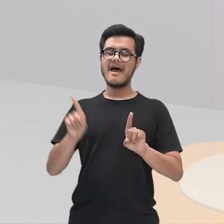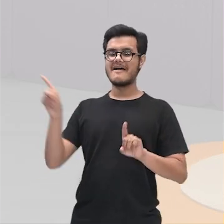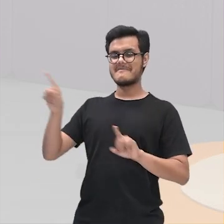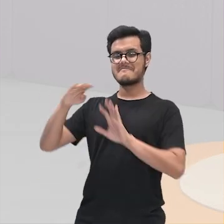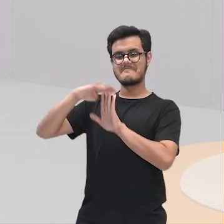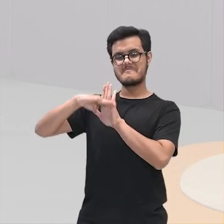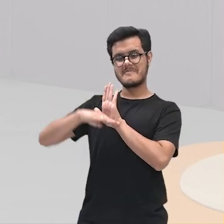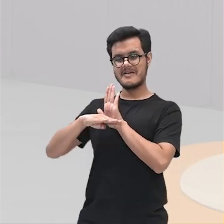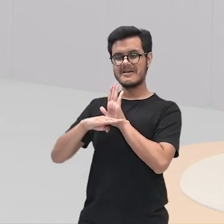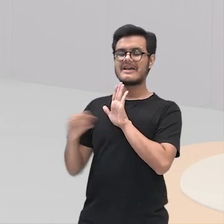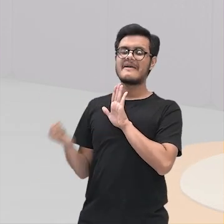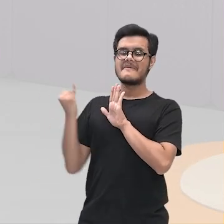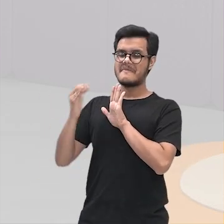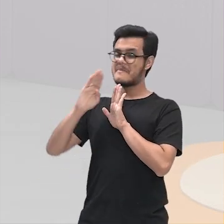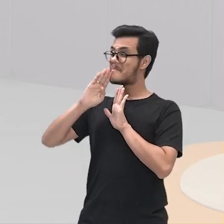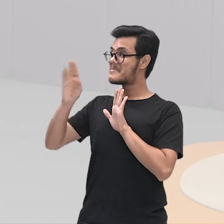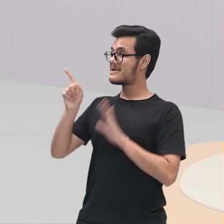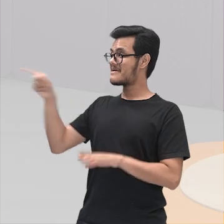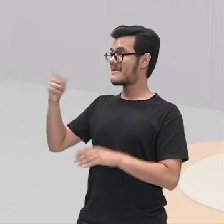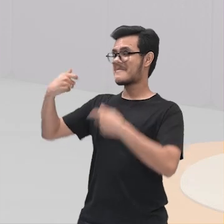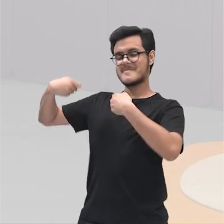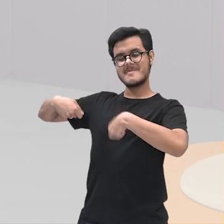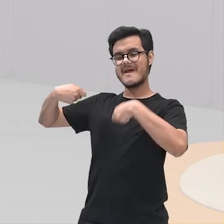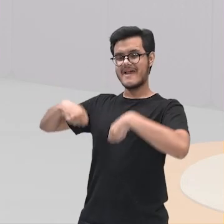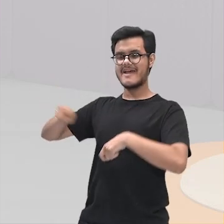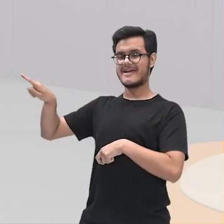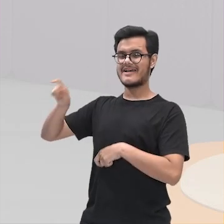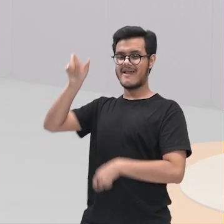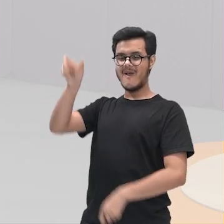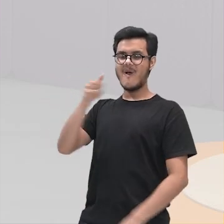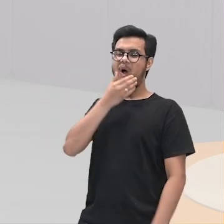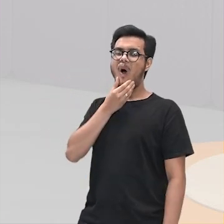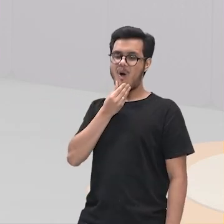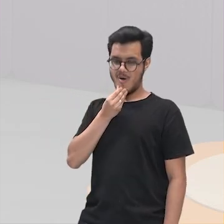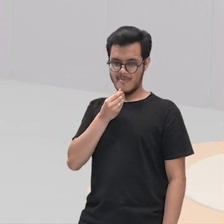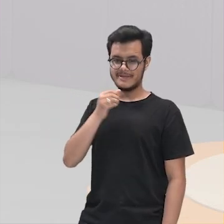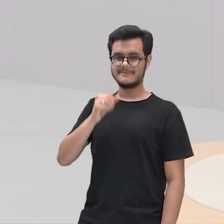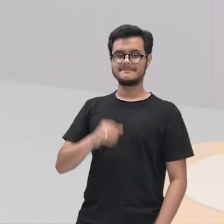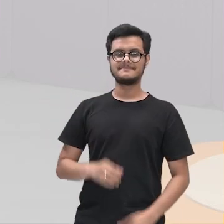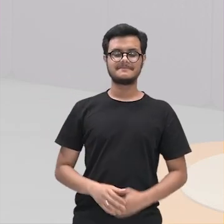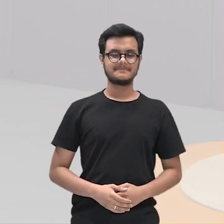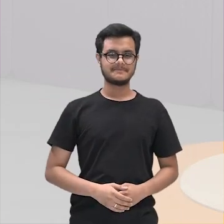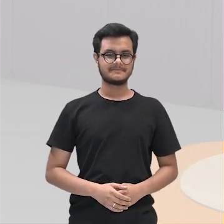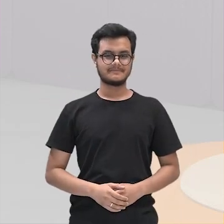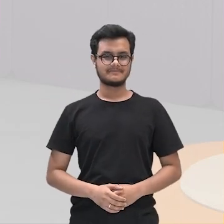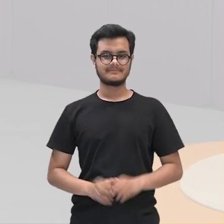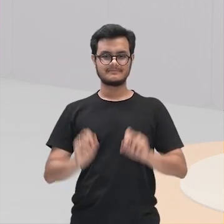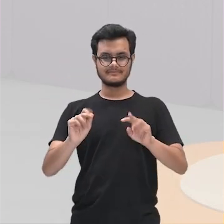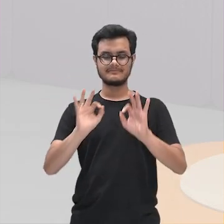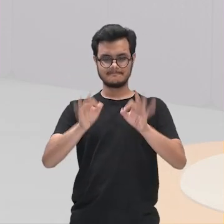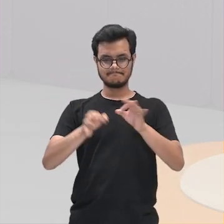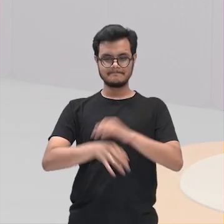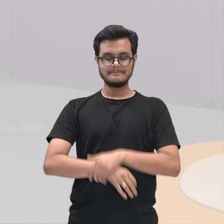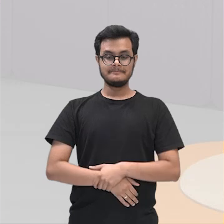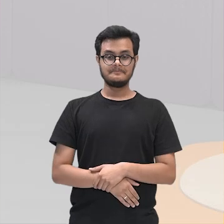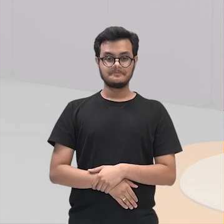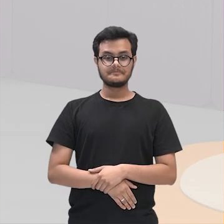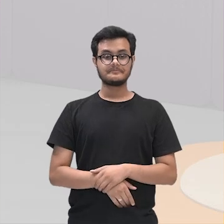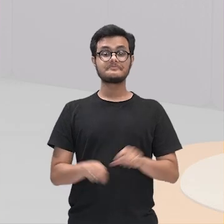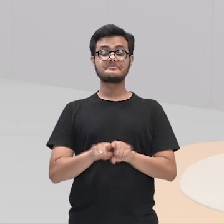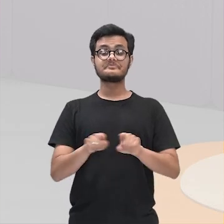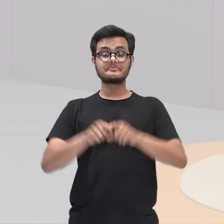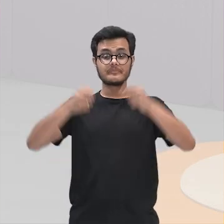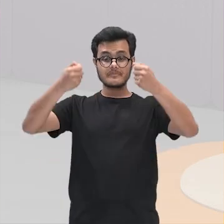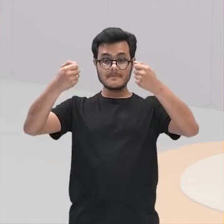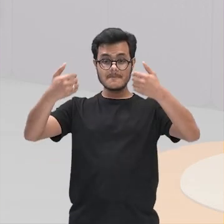os principais legados aí do governo de Justiniano. Certo, turminha? Olha só, e aí a gente vai falar também